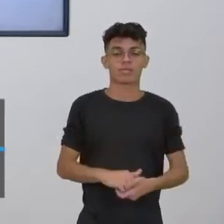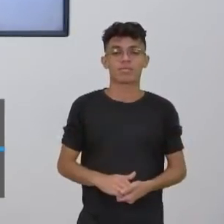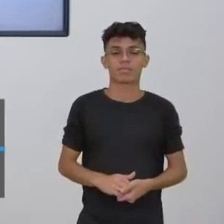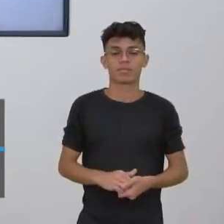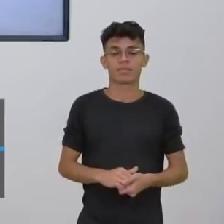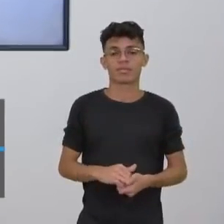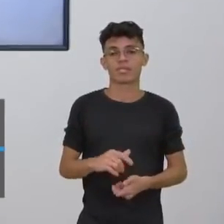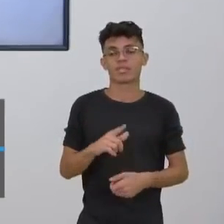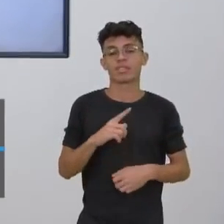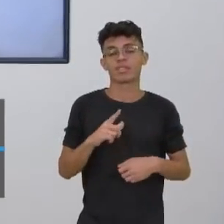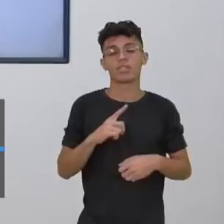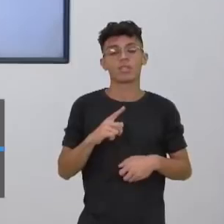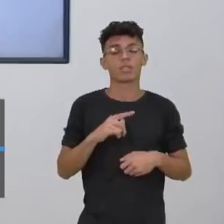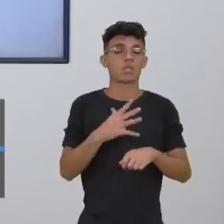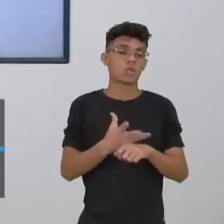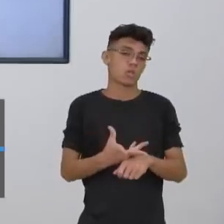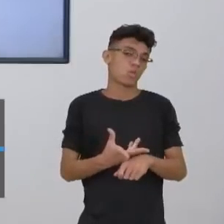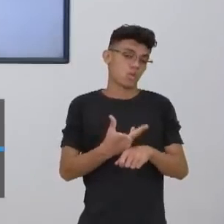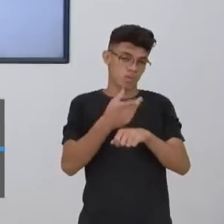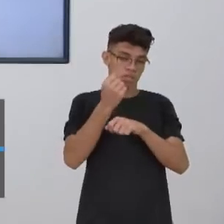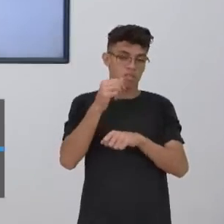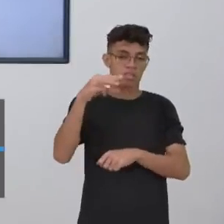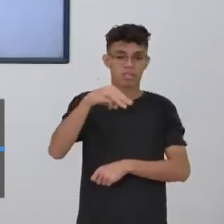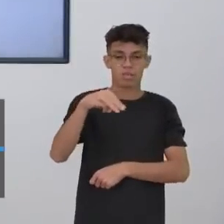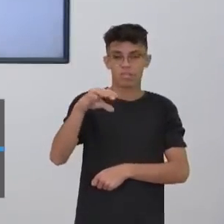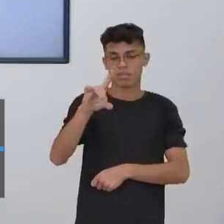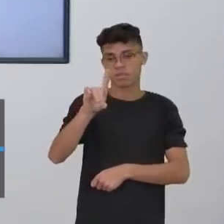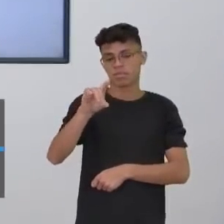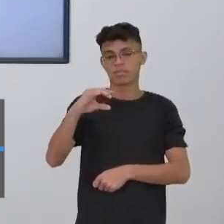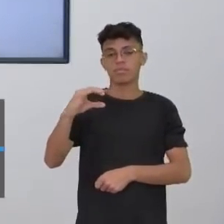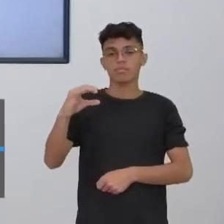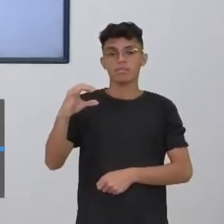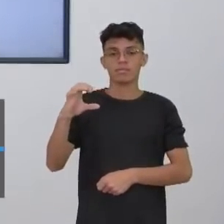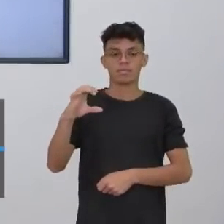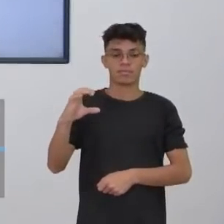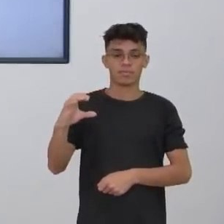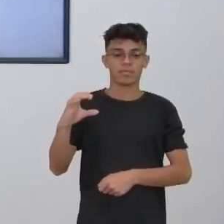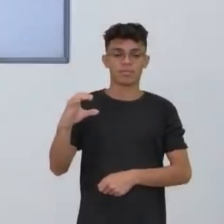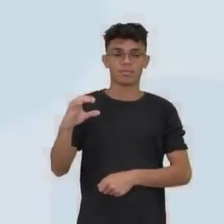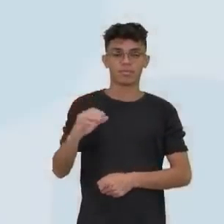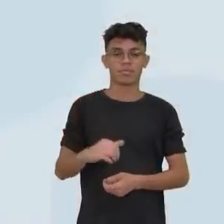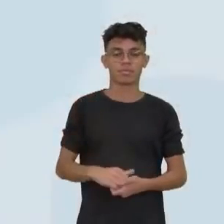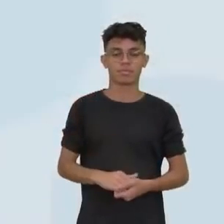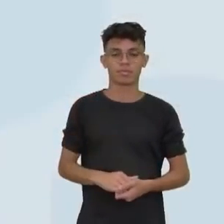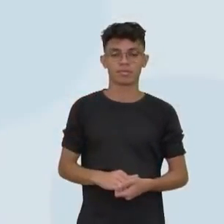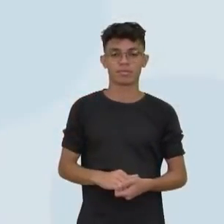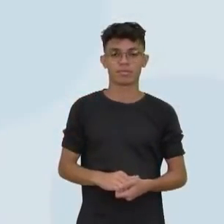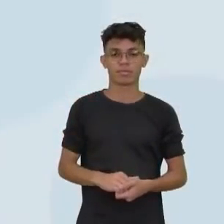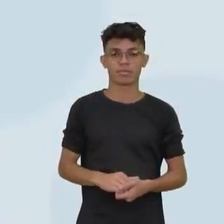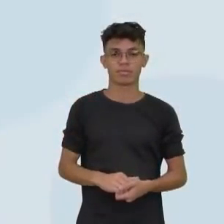o evento conhecido como MMDC. Vamos voltar lá para nossa lousa, tá?